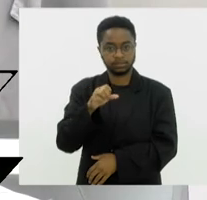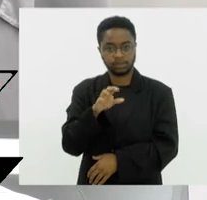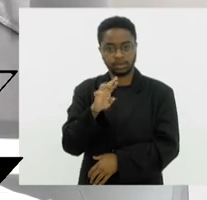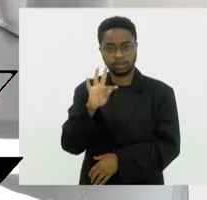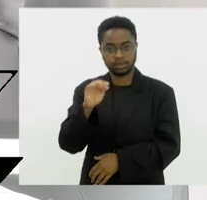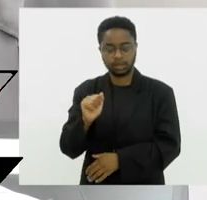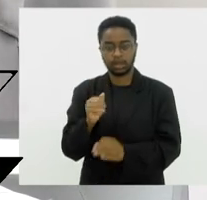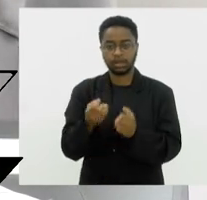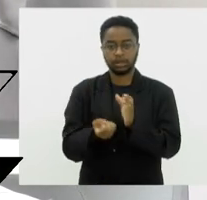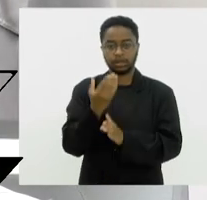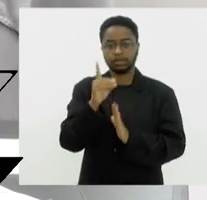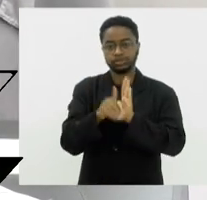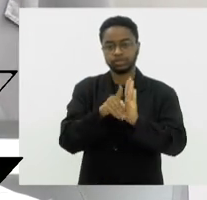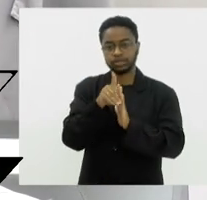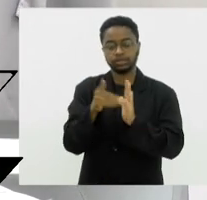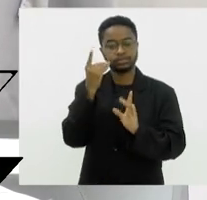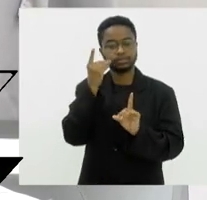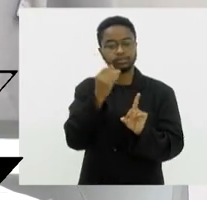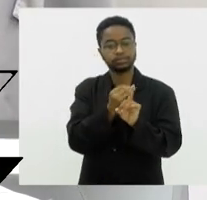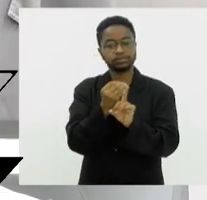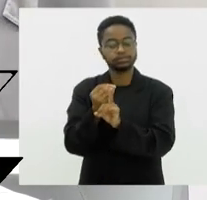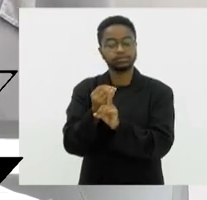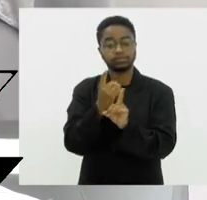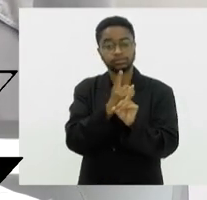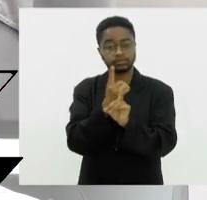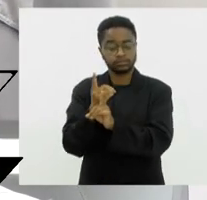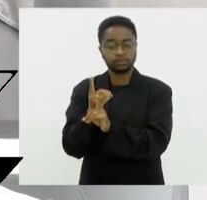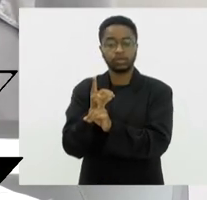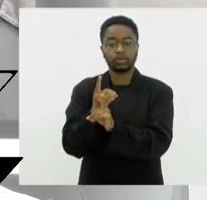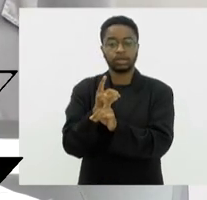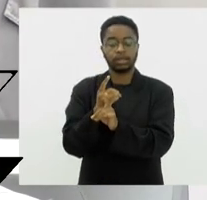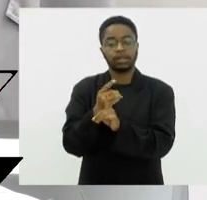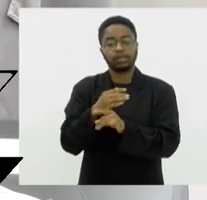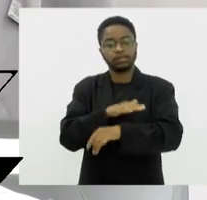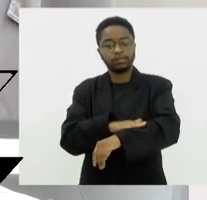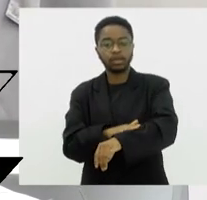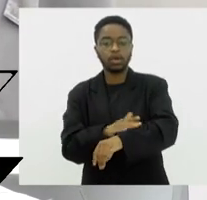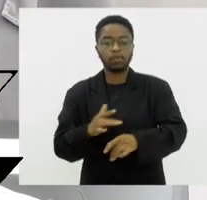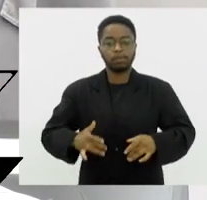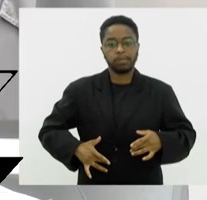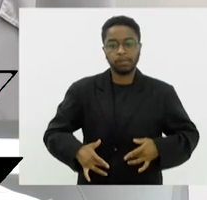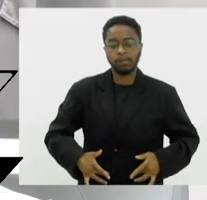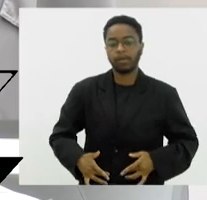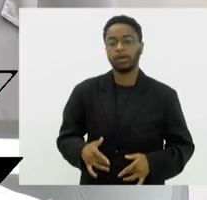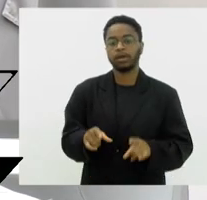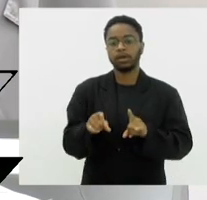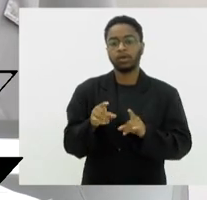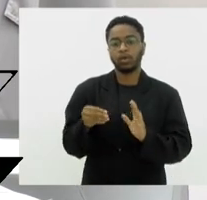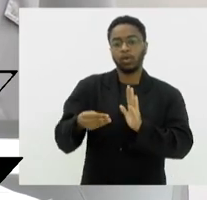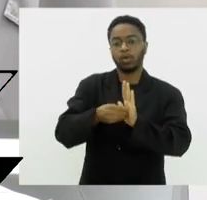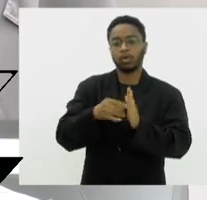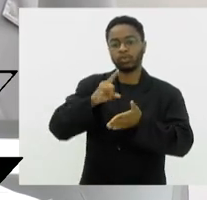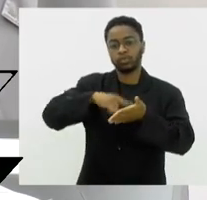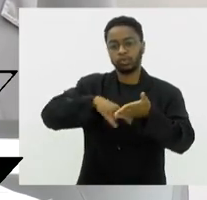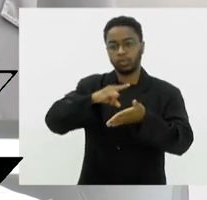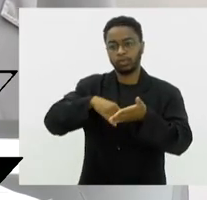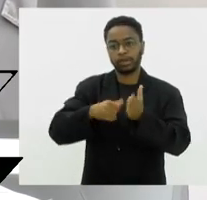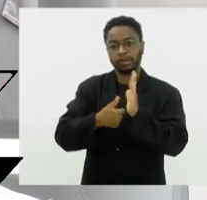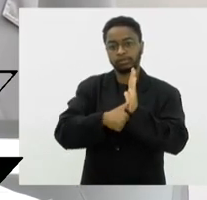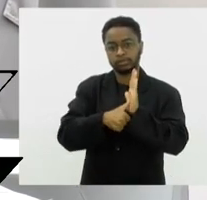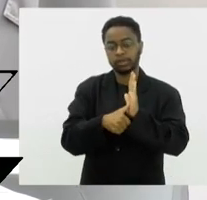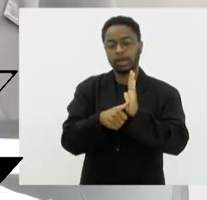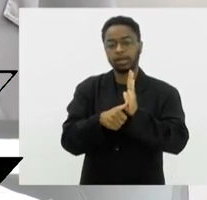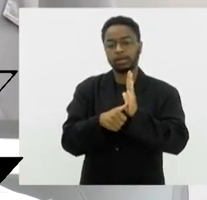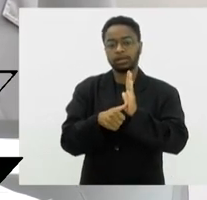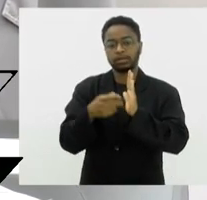determina as diretrizes para a identificação de doadores de tecidos, órgãos ou partes do corpo humano em documentos de identidade civil no âmbito do Estado do Rio de Janeiro. Para